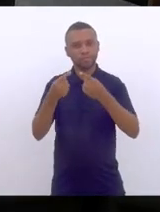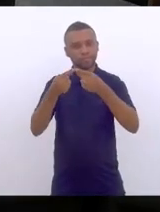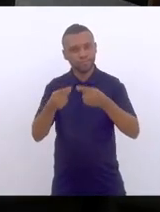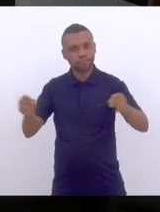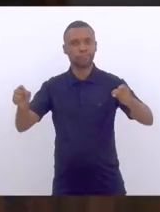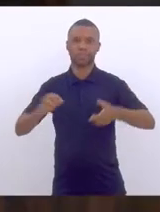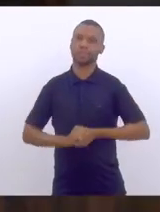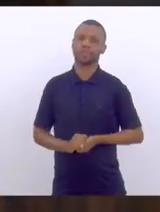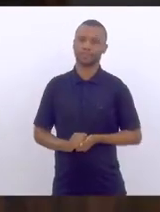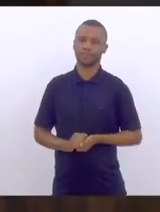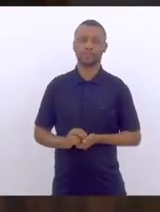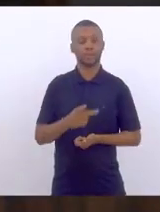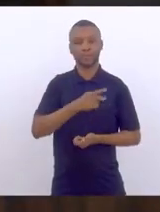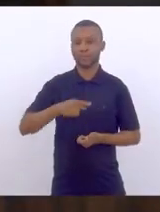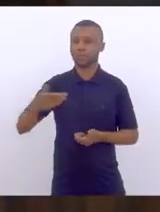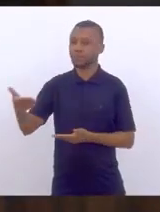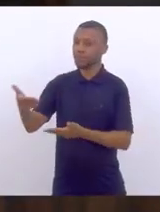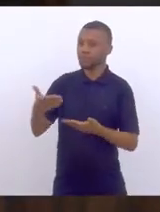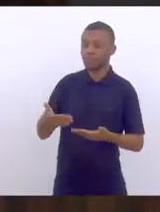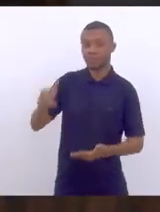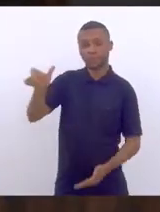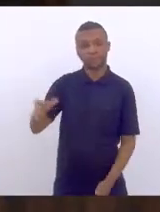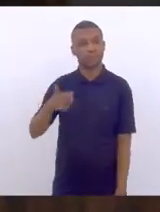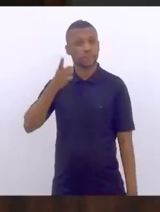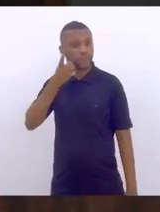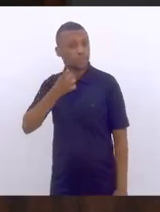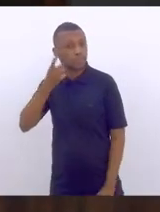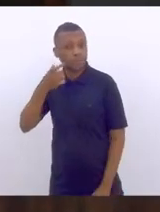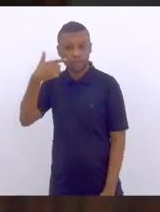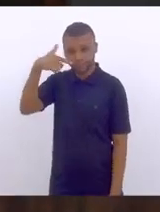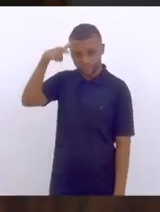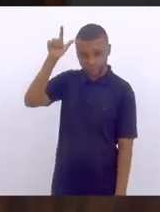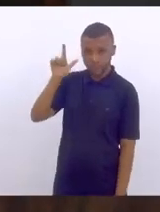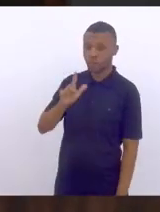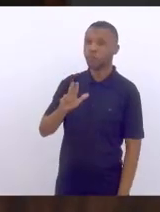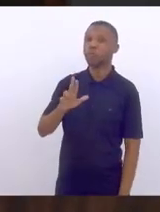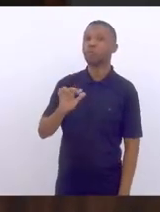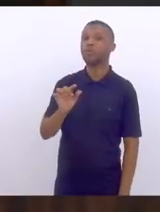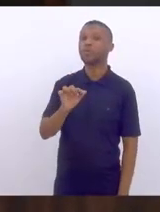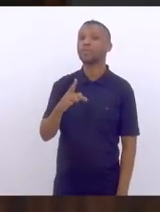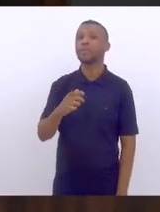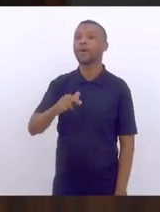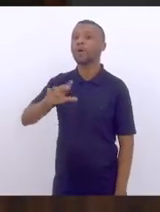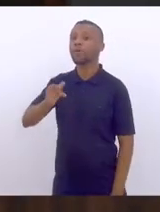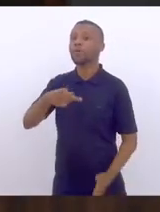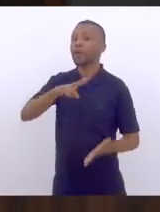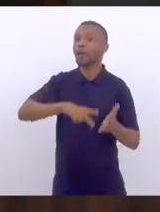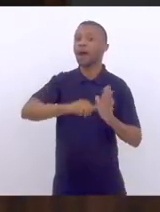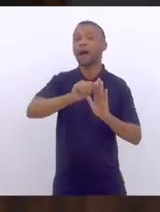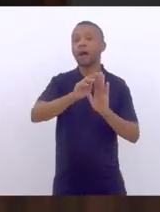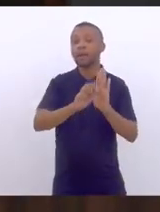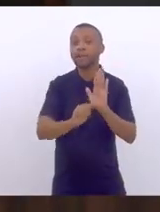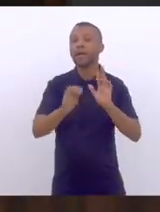presidência convida o senhor deputado Luiz Palgo para fazer a leitura da ata da sessão anterior.